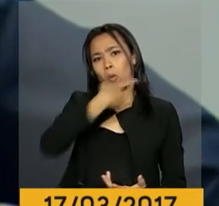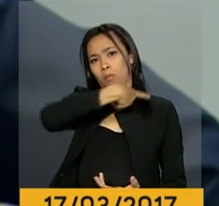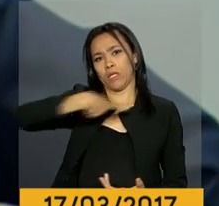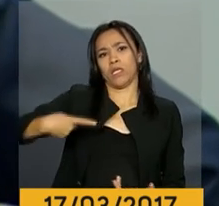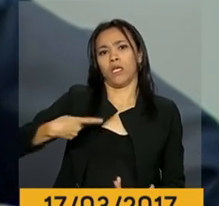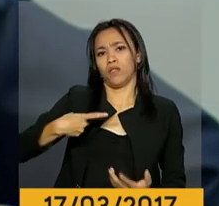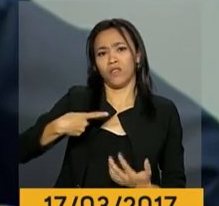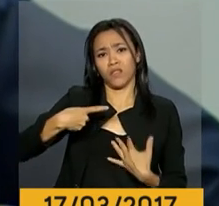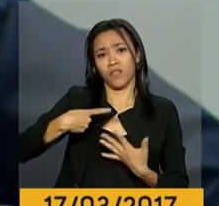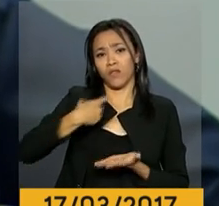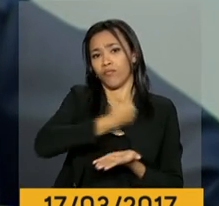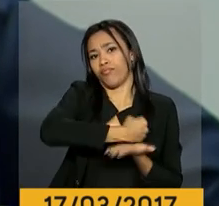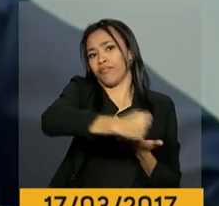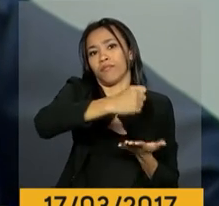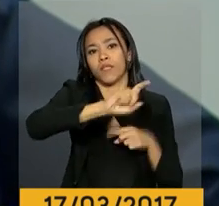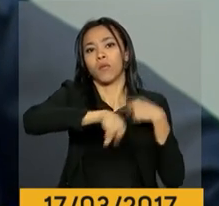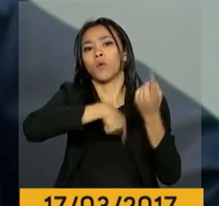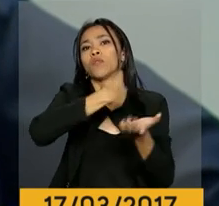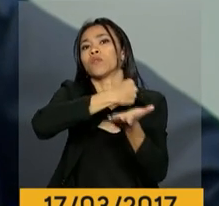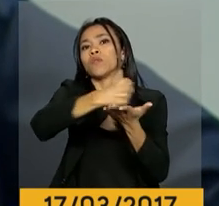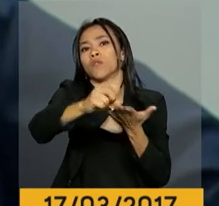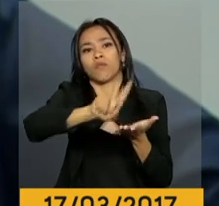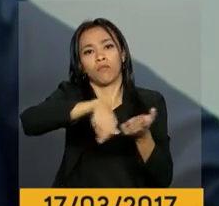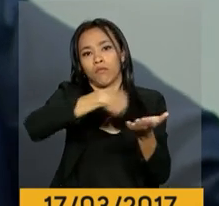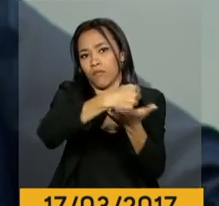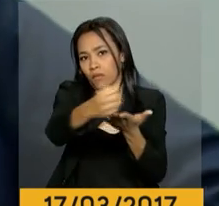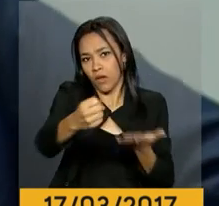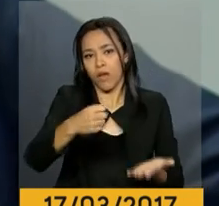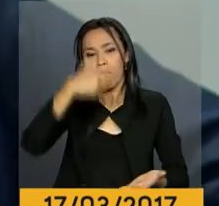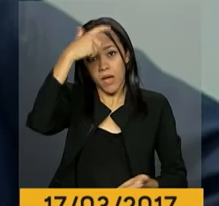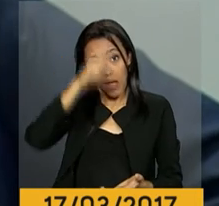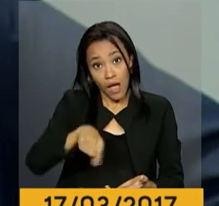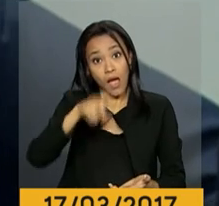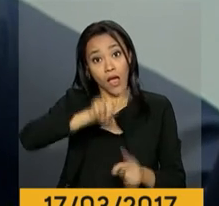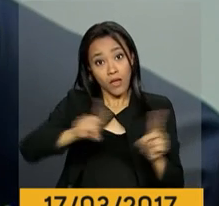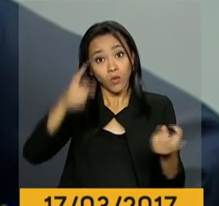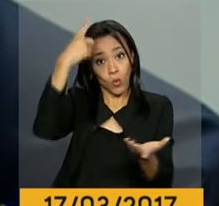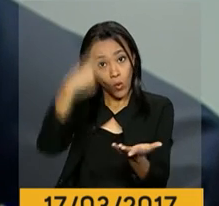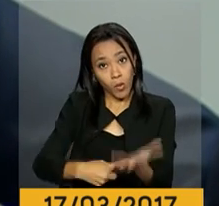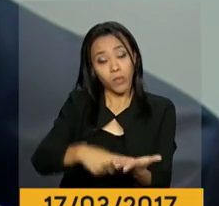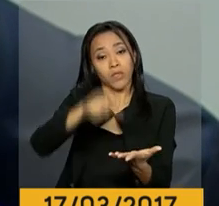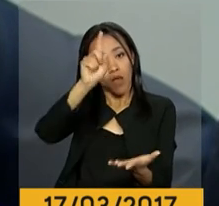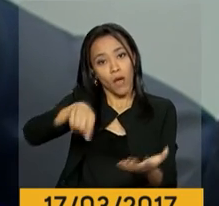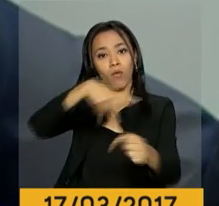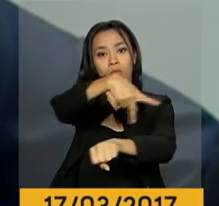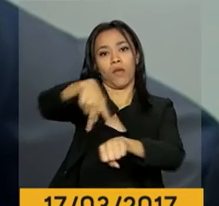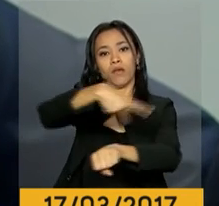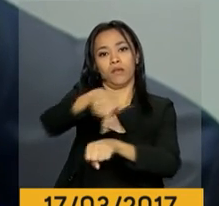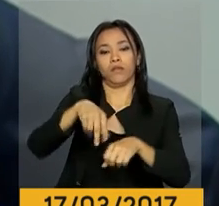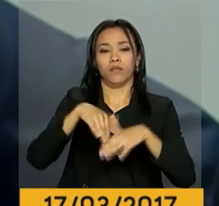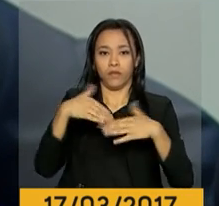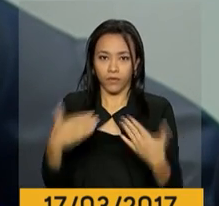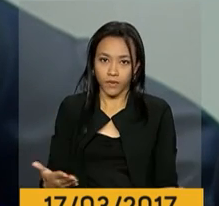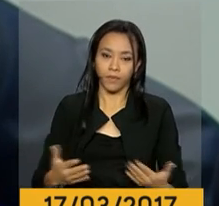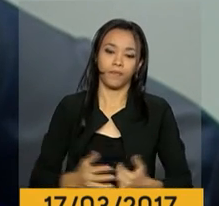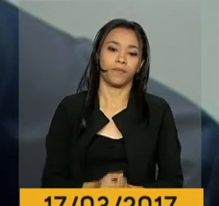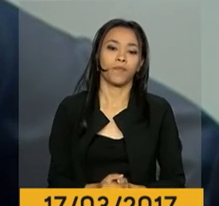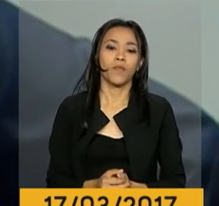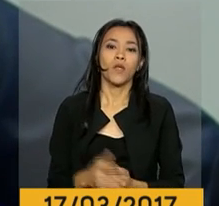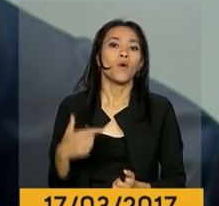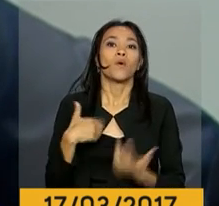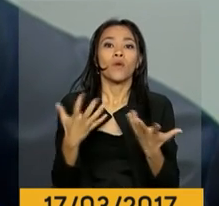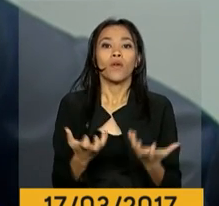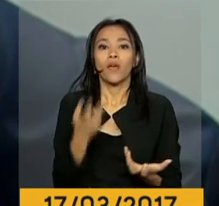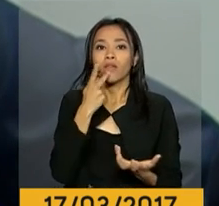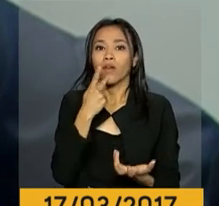circunstancial, episódico, transitório. E nós estamos universalizando essas relações. Enfim, o que eu quero